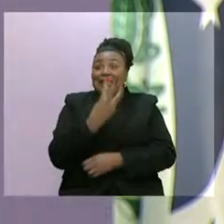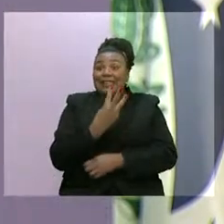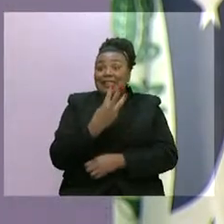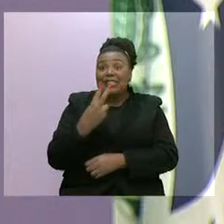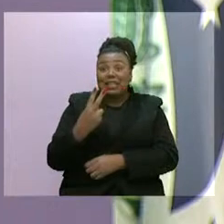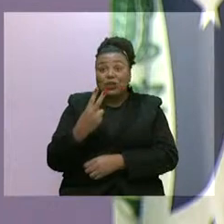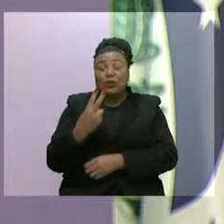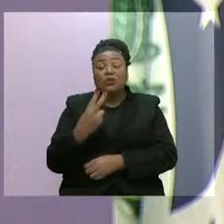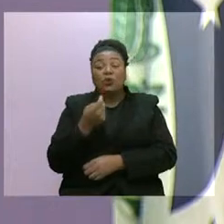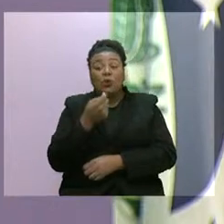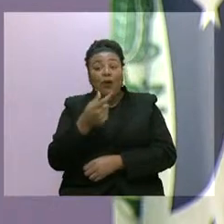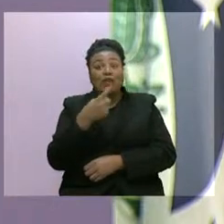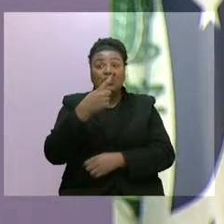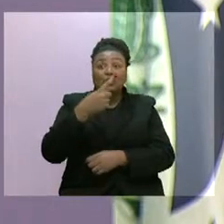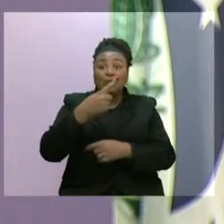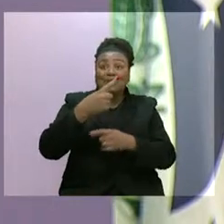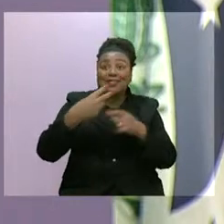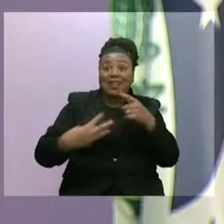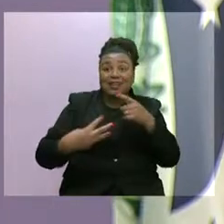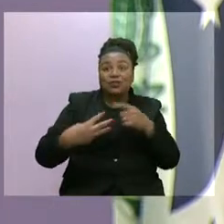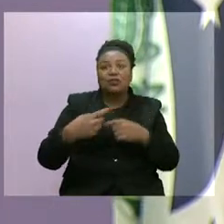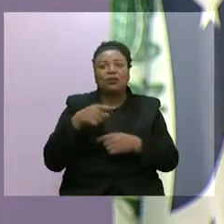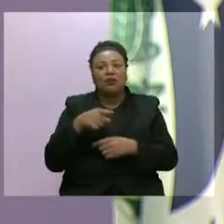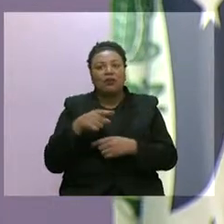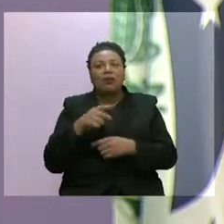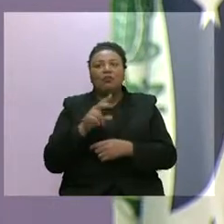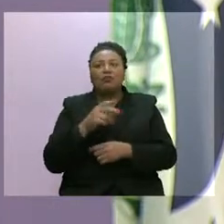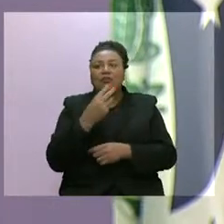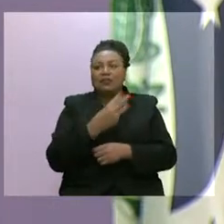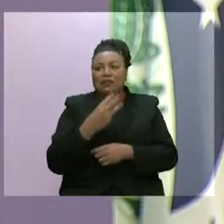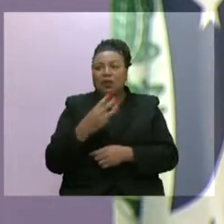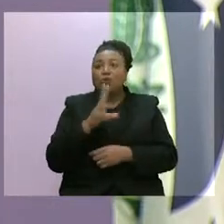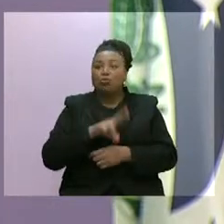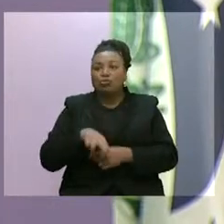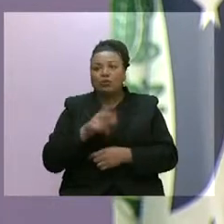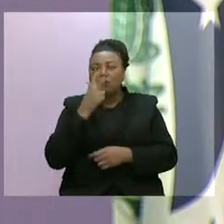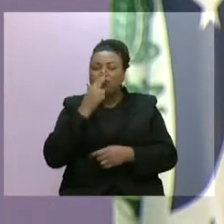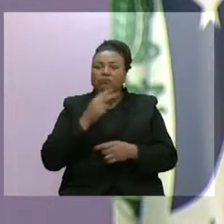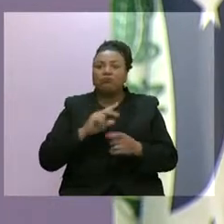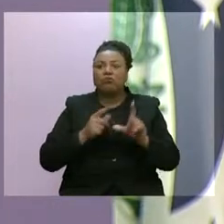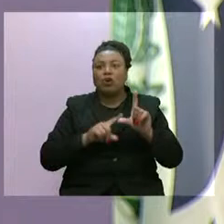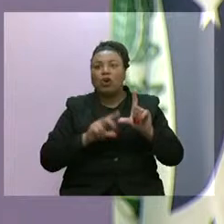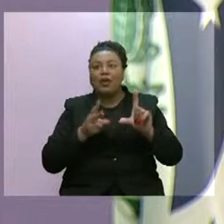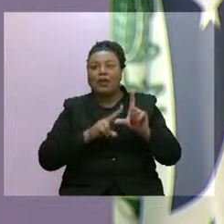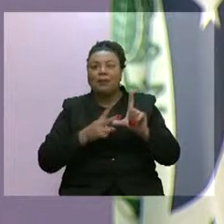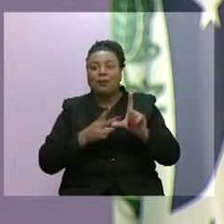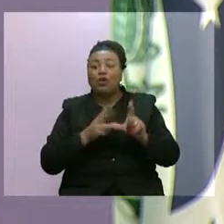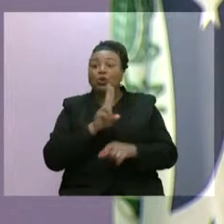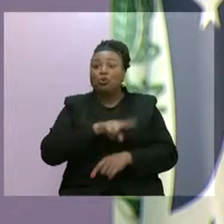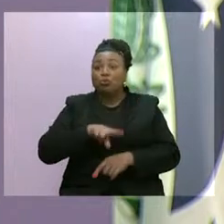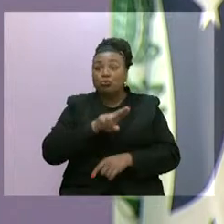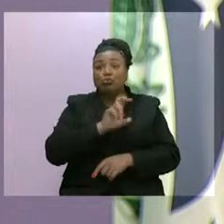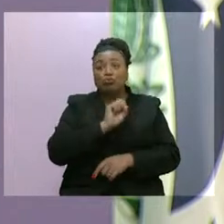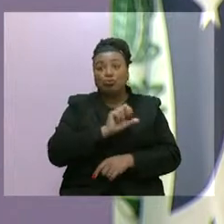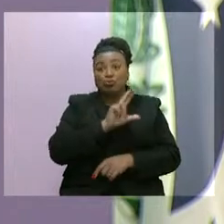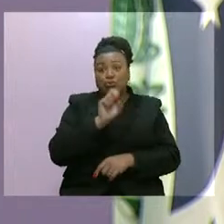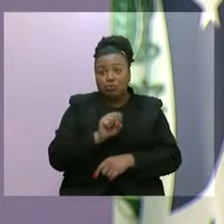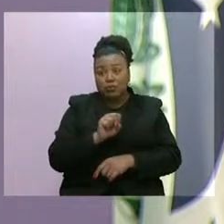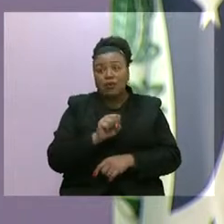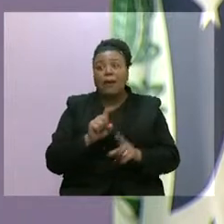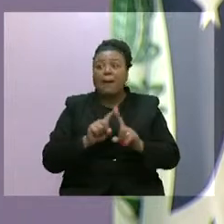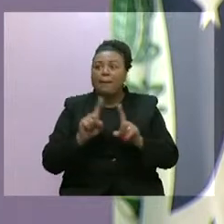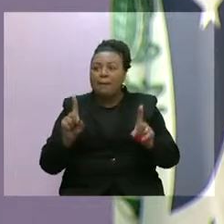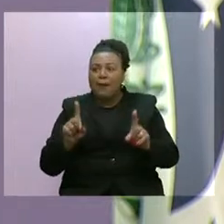quase um terço dos gaúchos, 32,3, usam de forma híbrida. Eles usam o SUS, eventualmente,